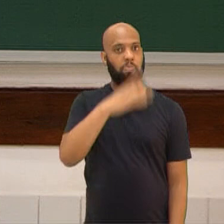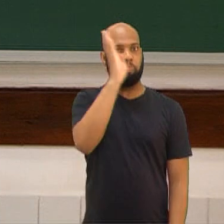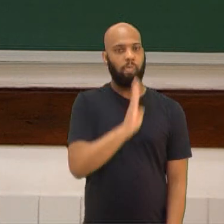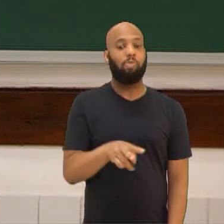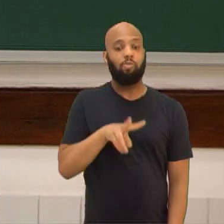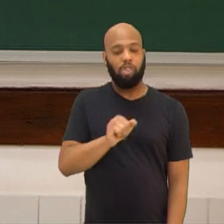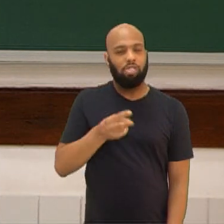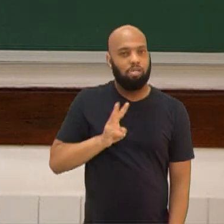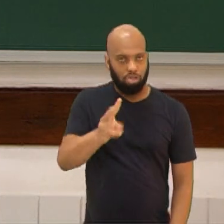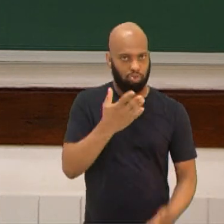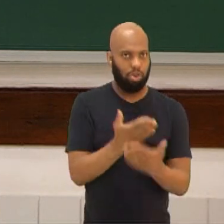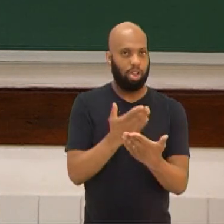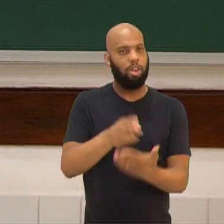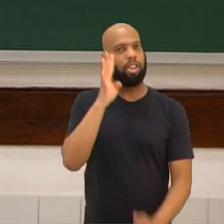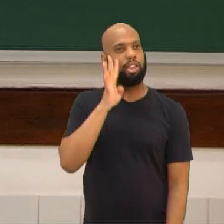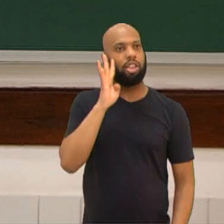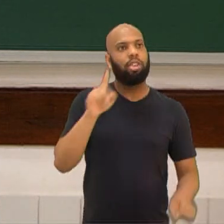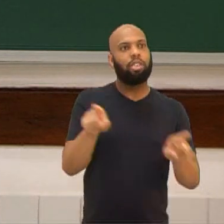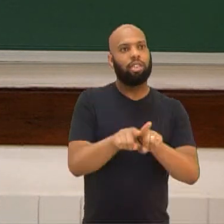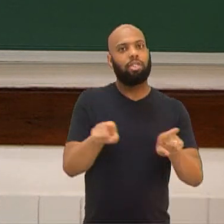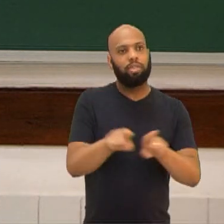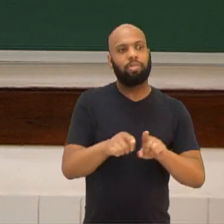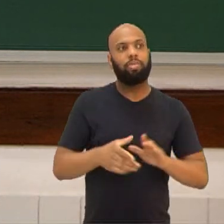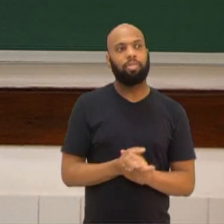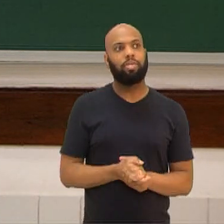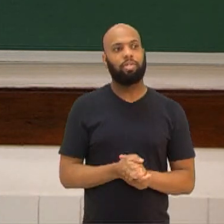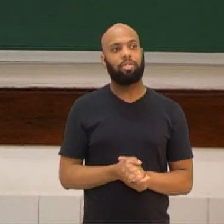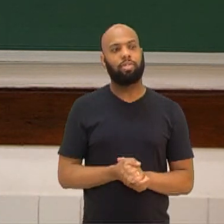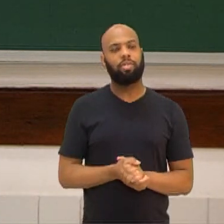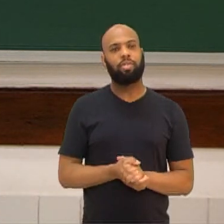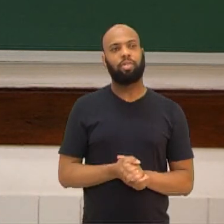uma continuação dessa aula vai ser bem bacana também.